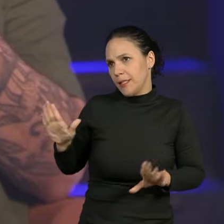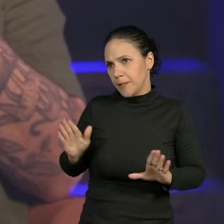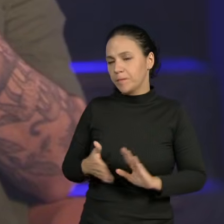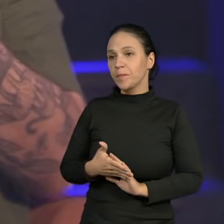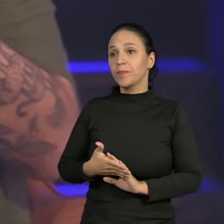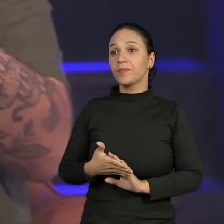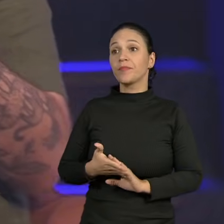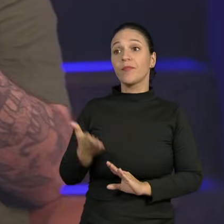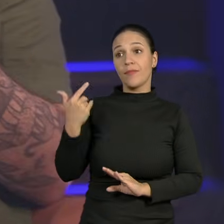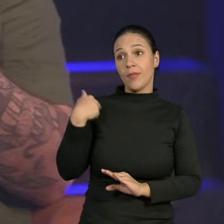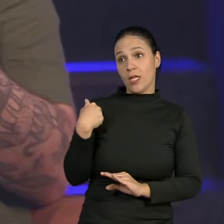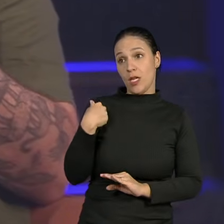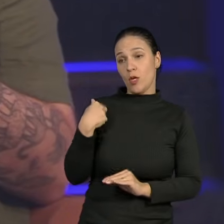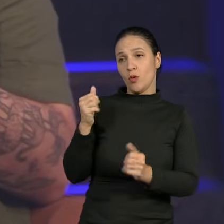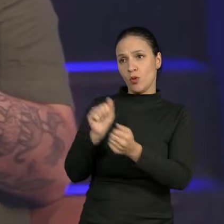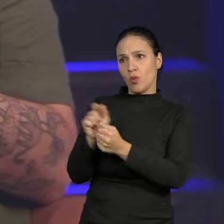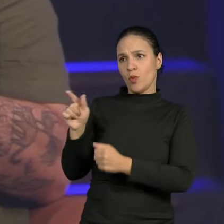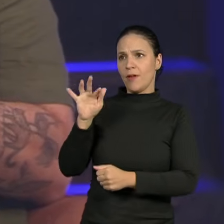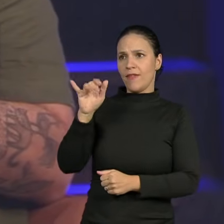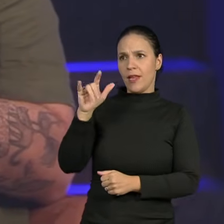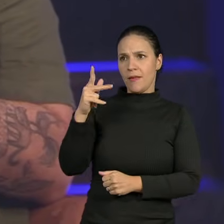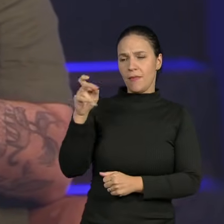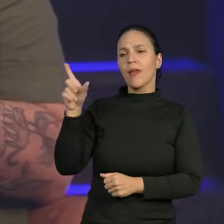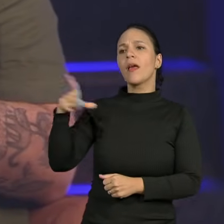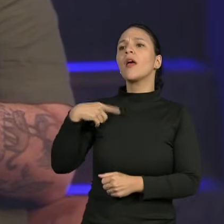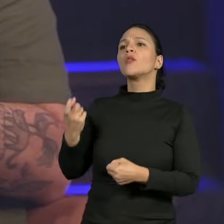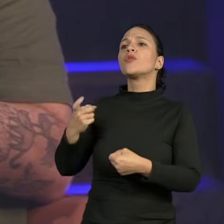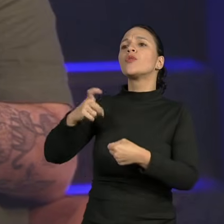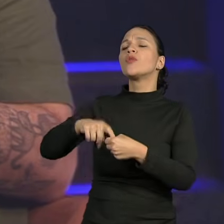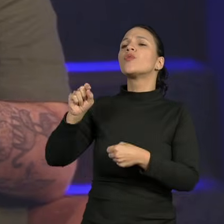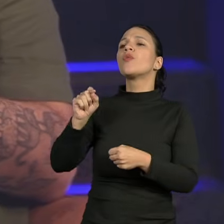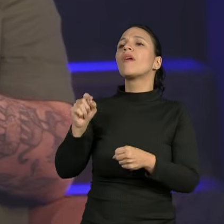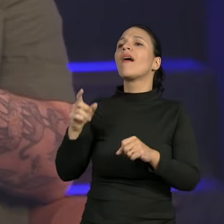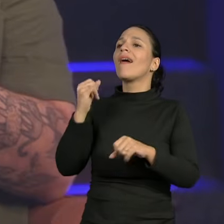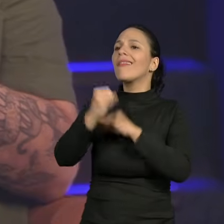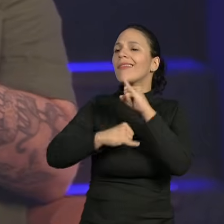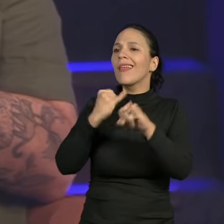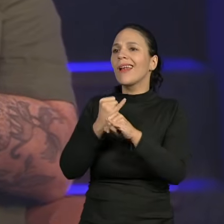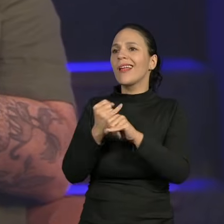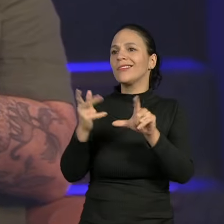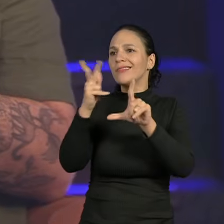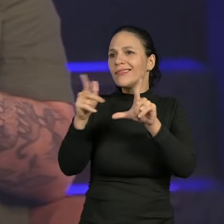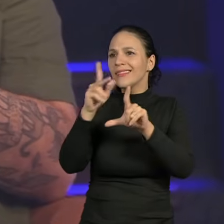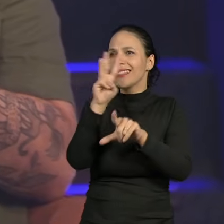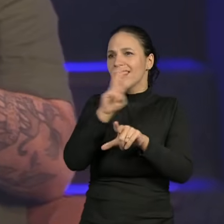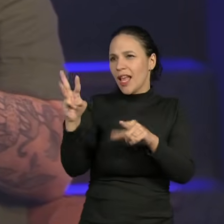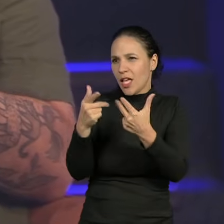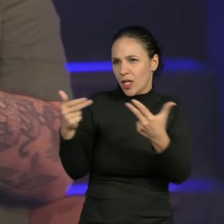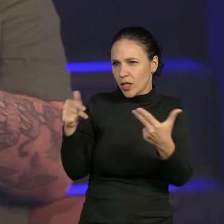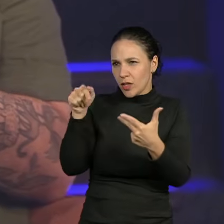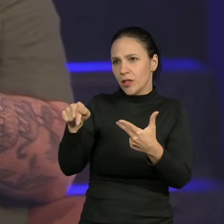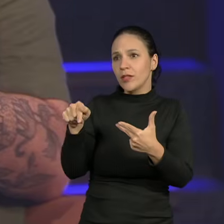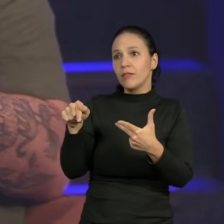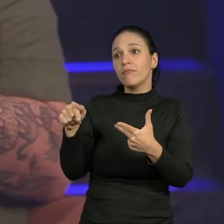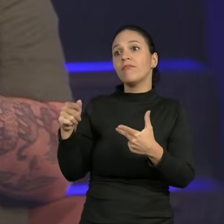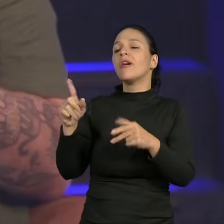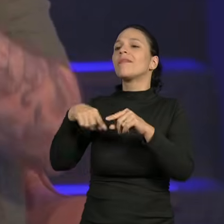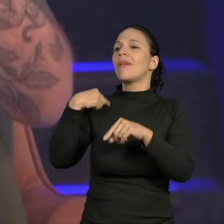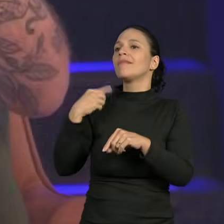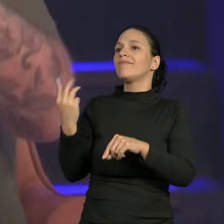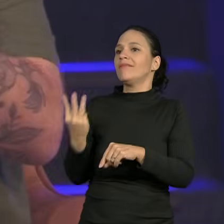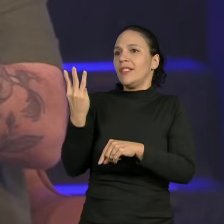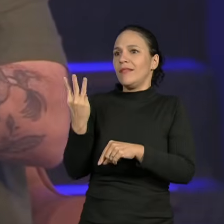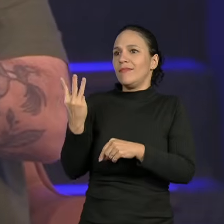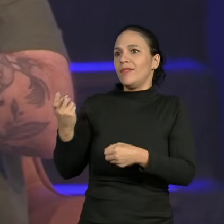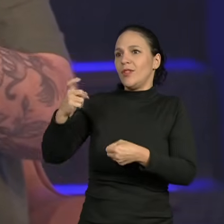trabalhava, eu e Felipe, a gente já era sócio de uma empresa de web design, e a gente se juntou, mais o outro sócio da gente,